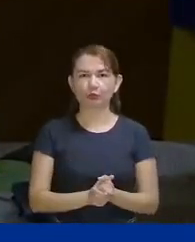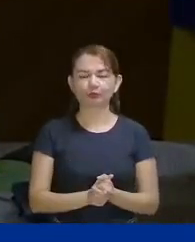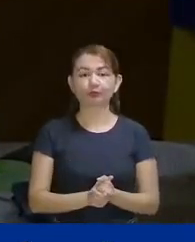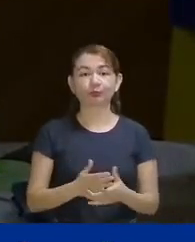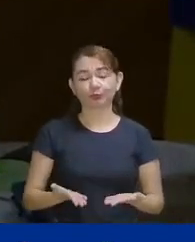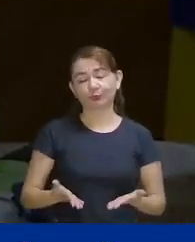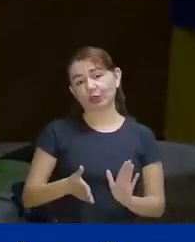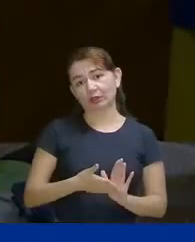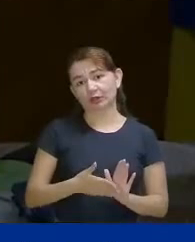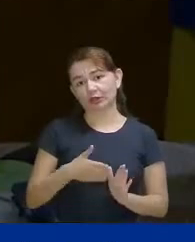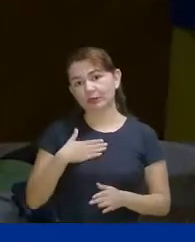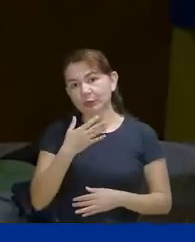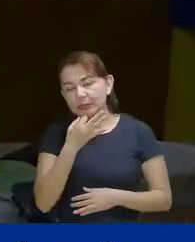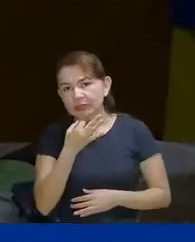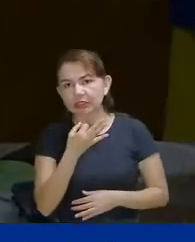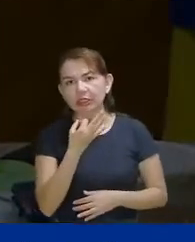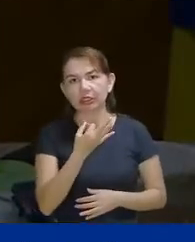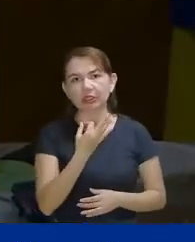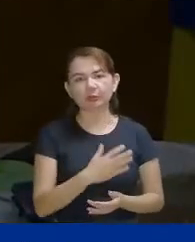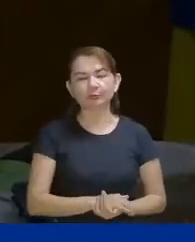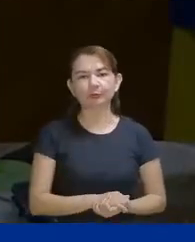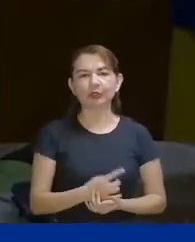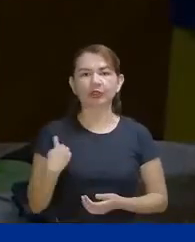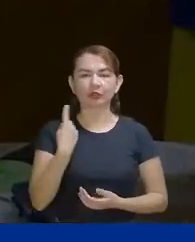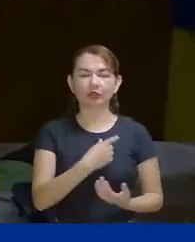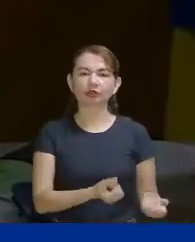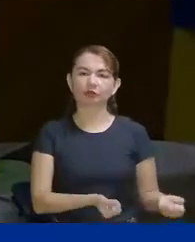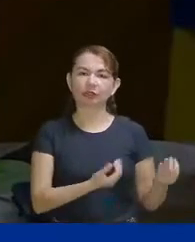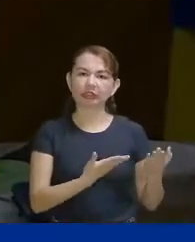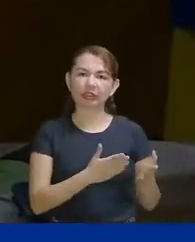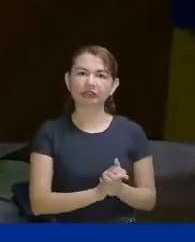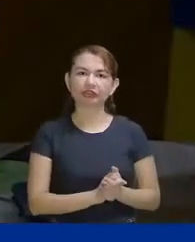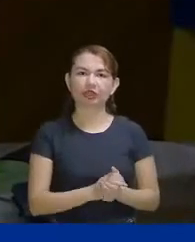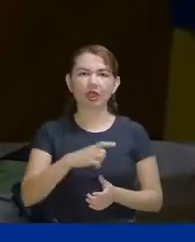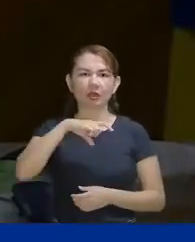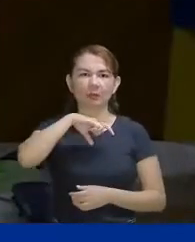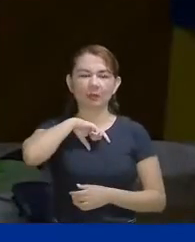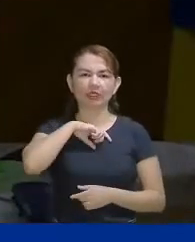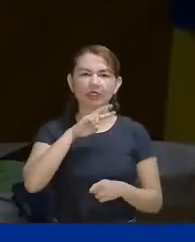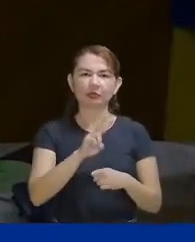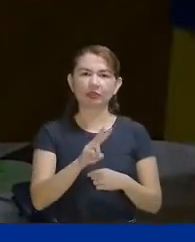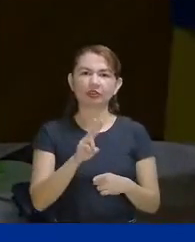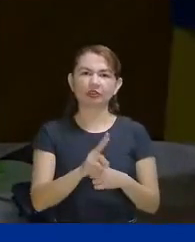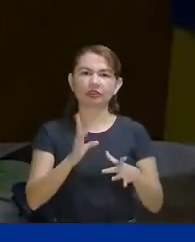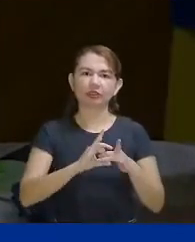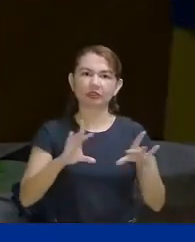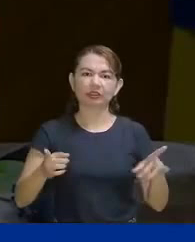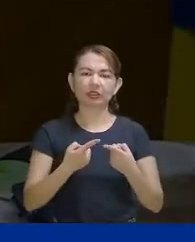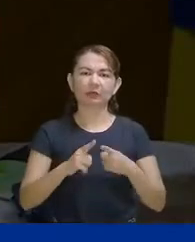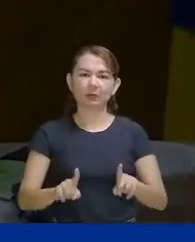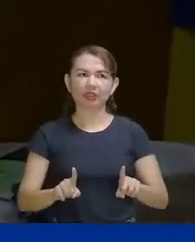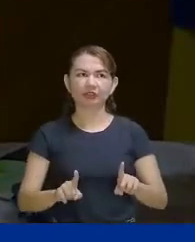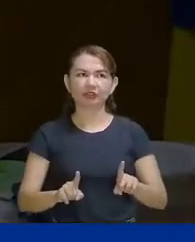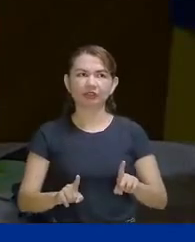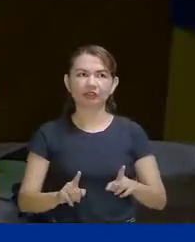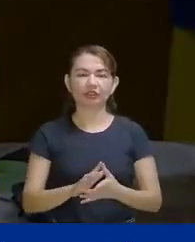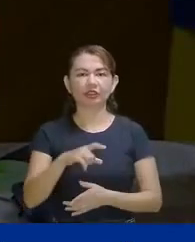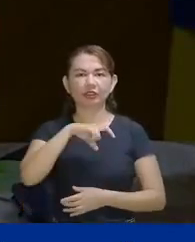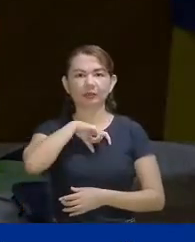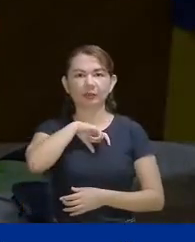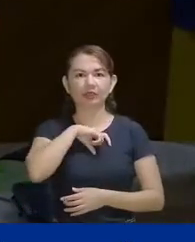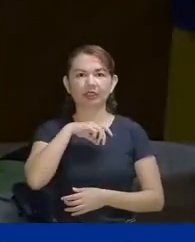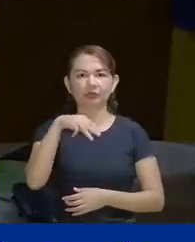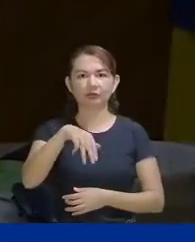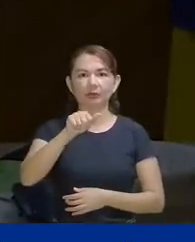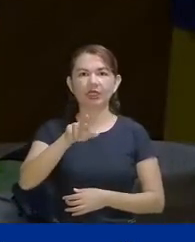Eu proponho aos pares que nós homenageemos não com a medalha de Guardião da Democracia, mas com a medalha